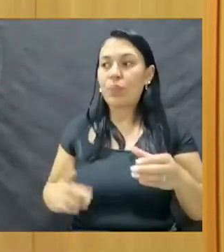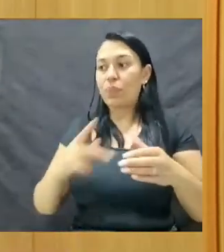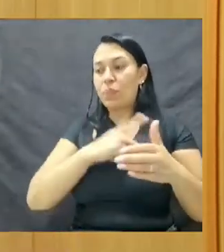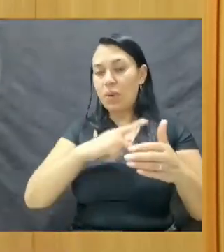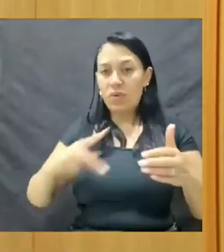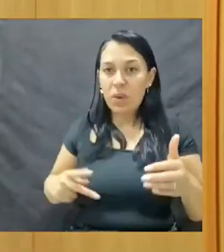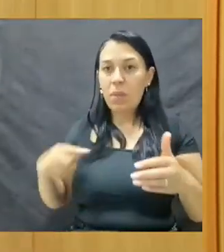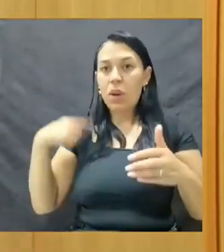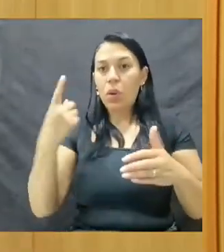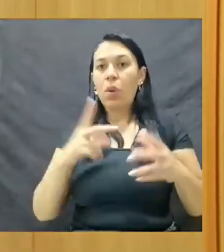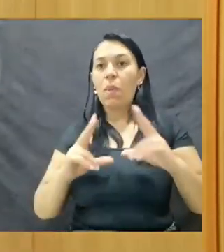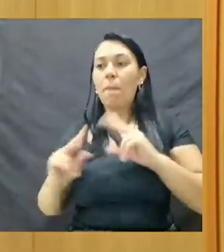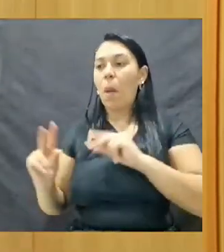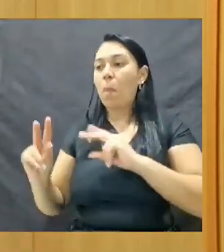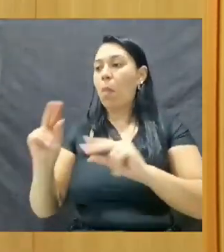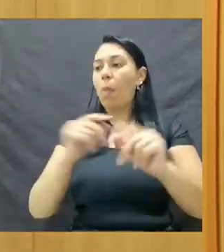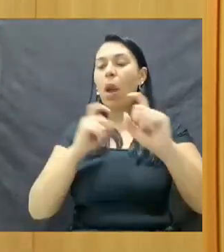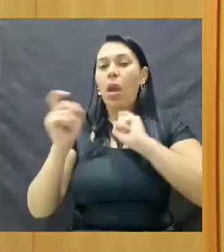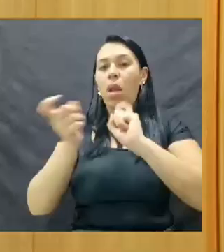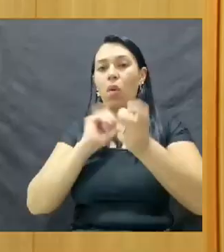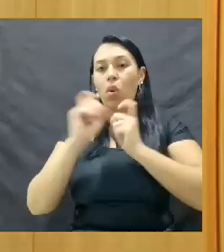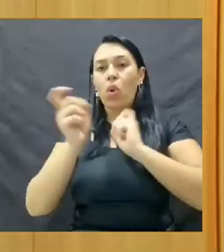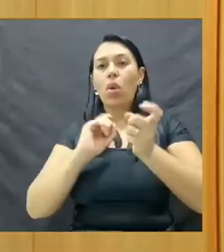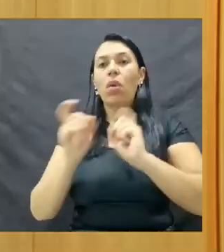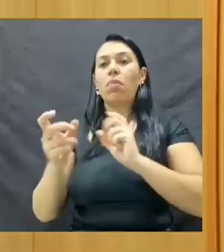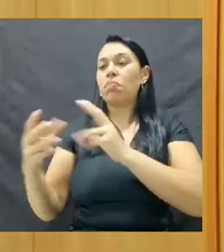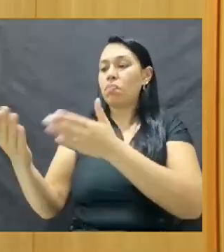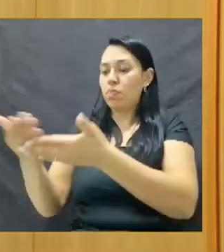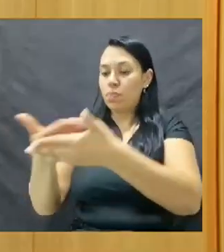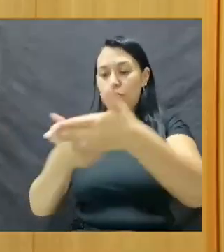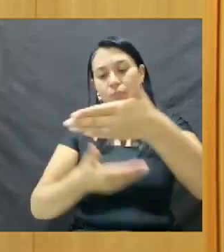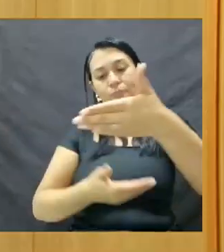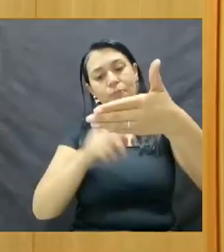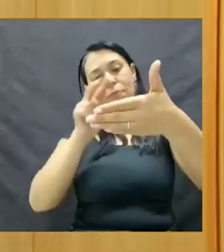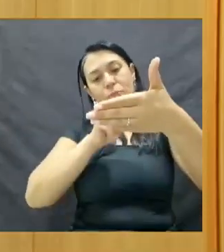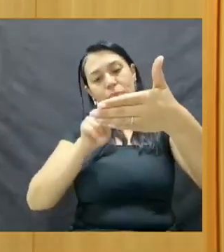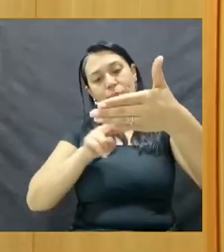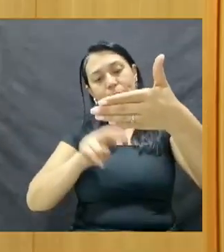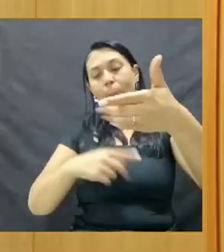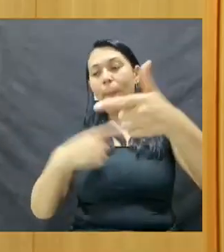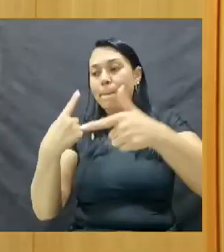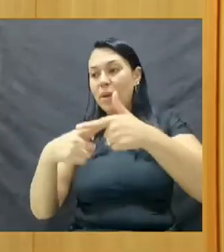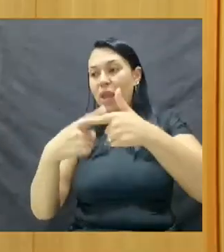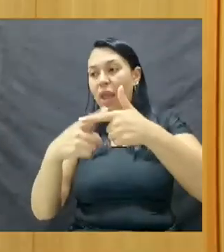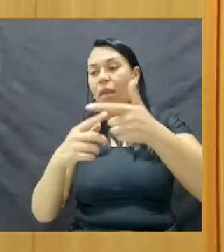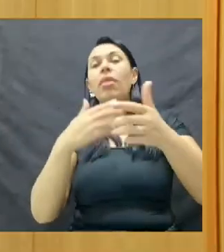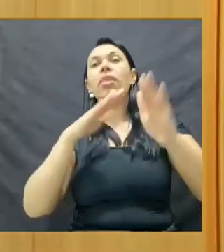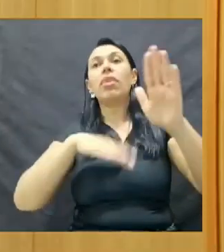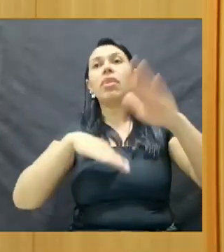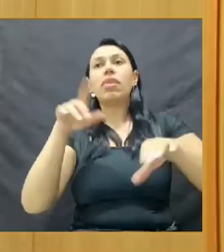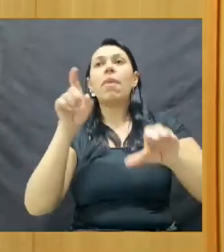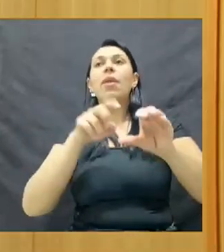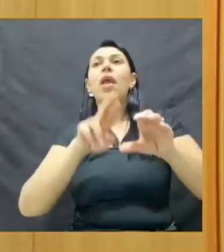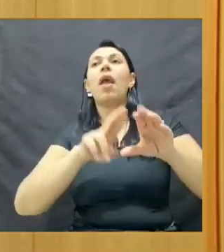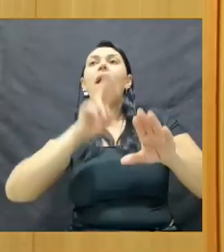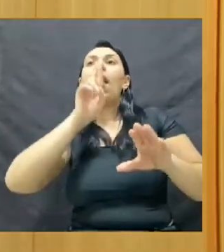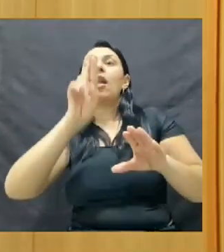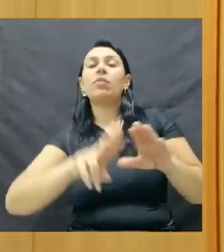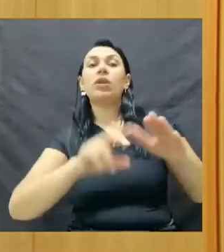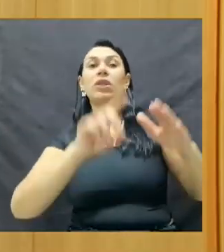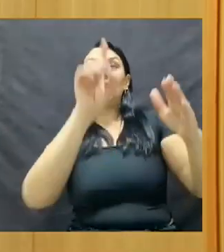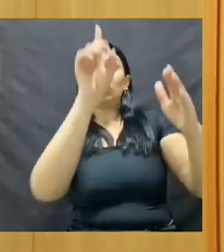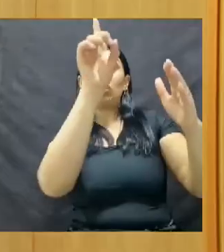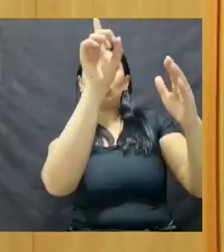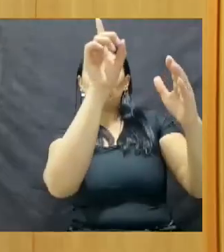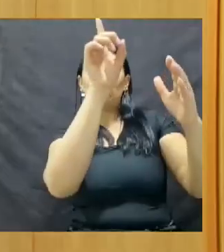reuniões logo que chega essa requisição. Por quê? Porque a controladoria depende da resposta das diretorias que estão dentro da diretoria geral. Então somos